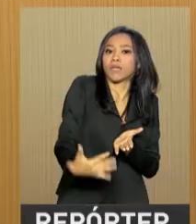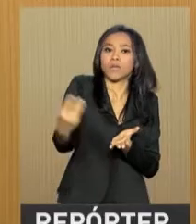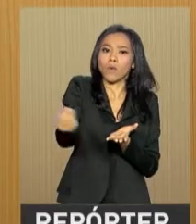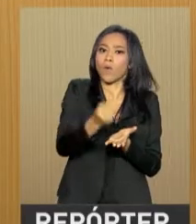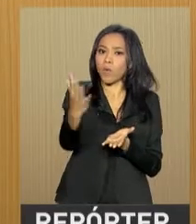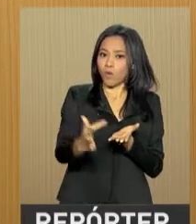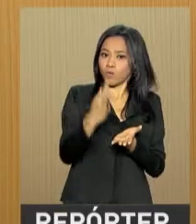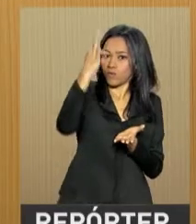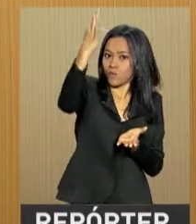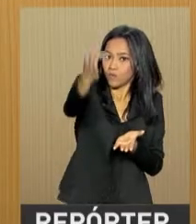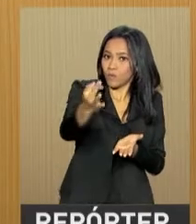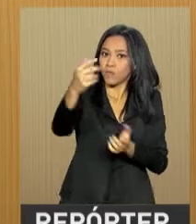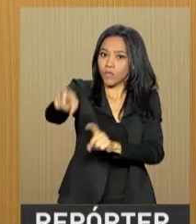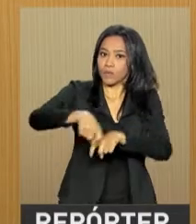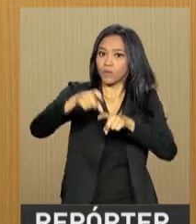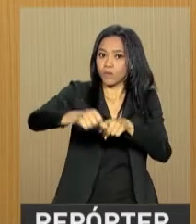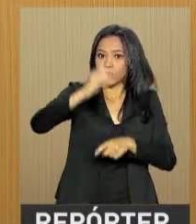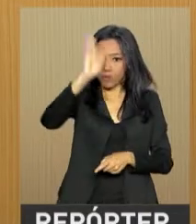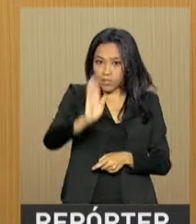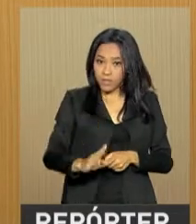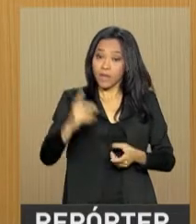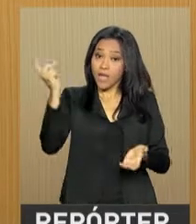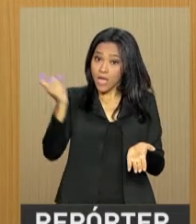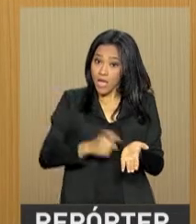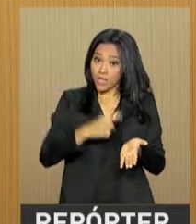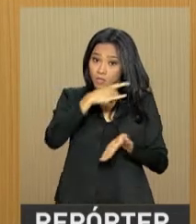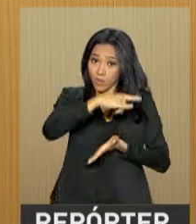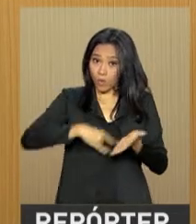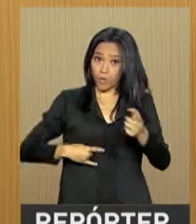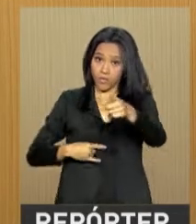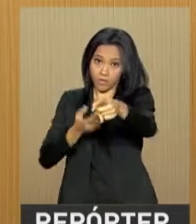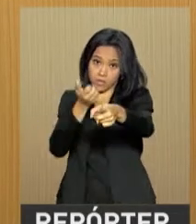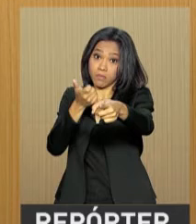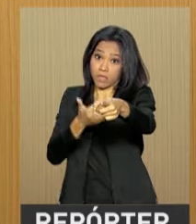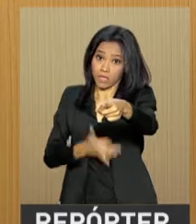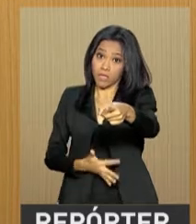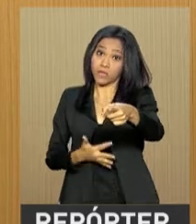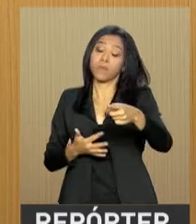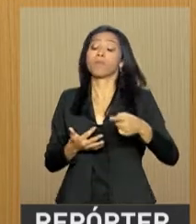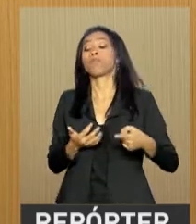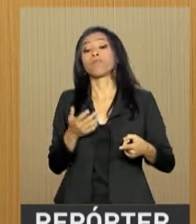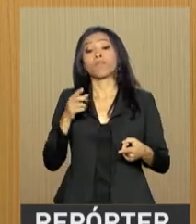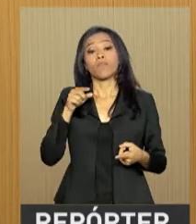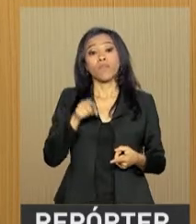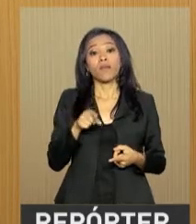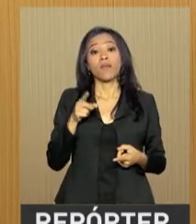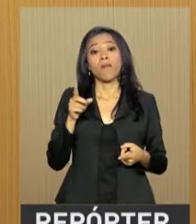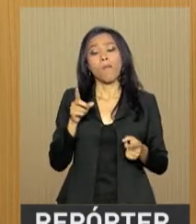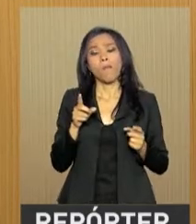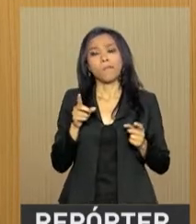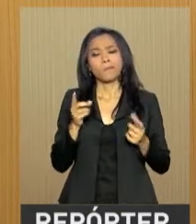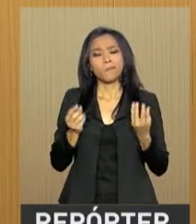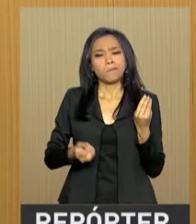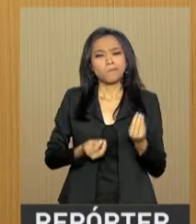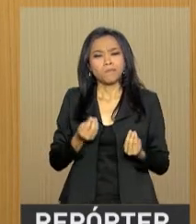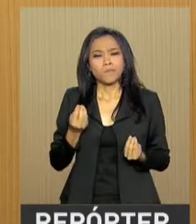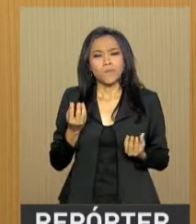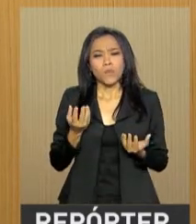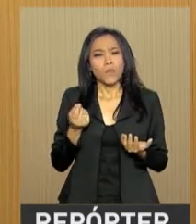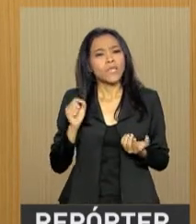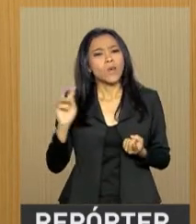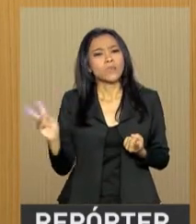é um documento que apresenta não é para o mundo da agropecuária quais são as grandes tendências